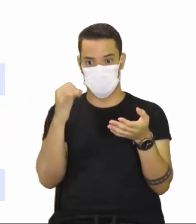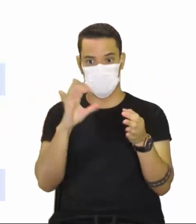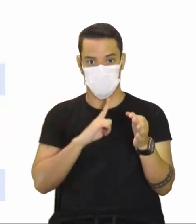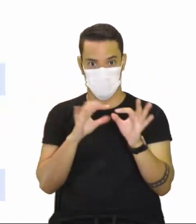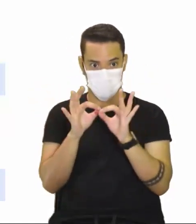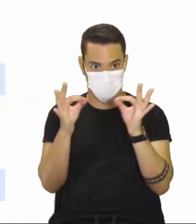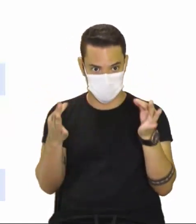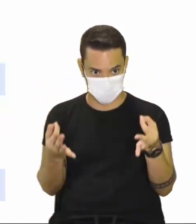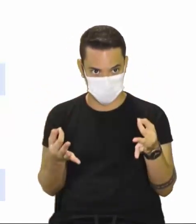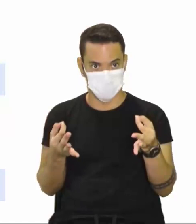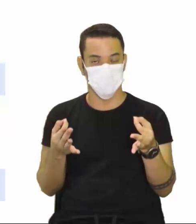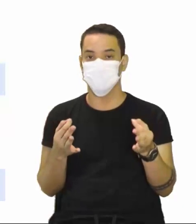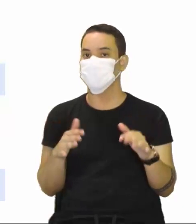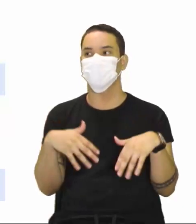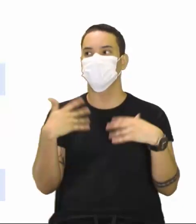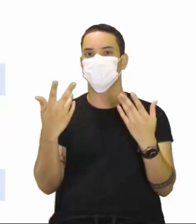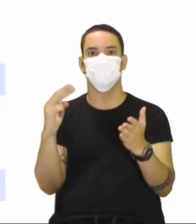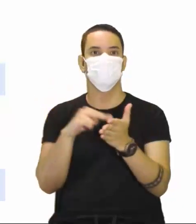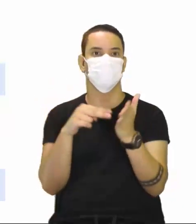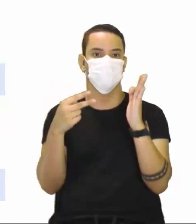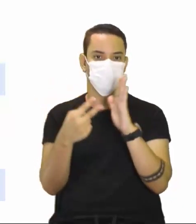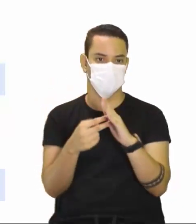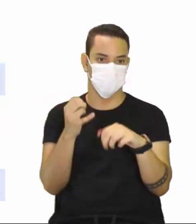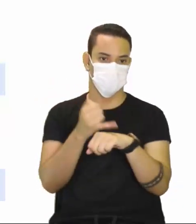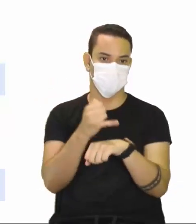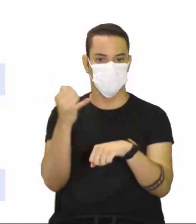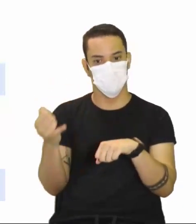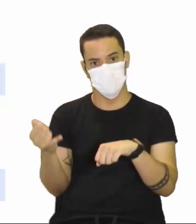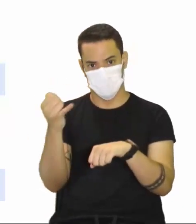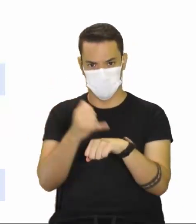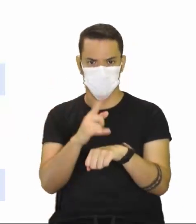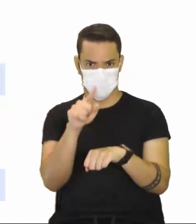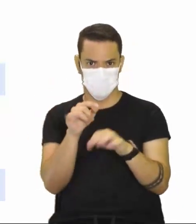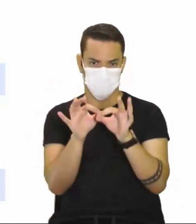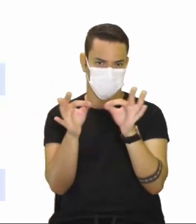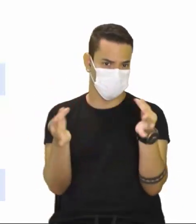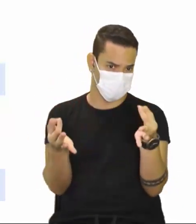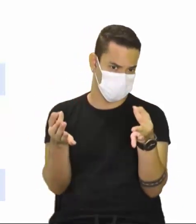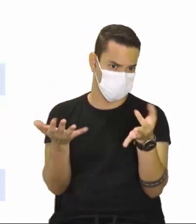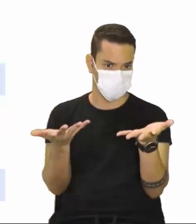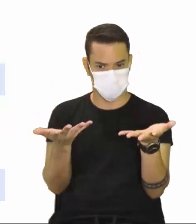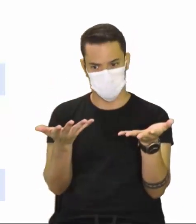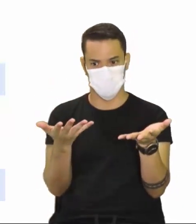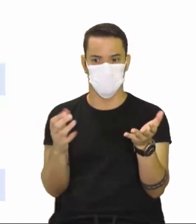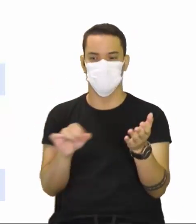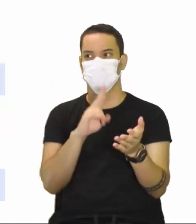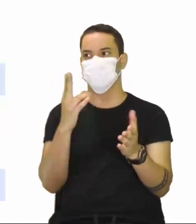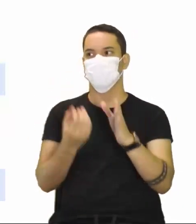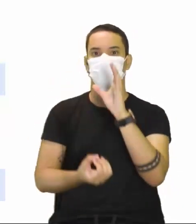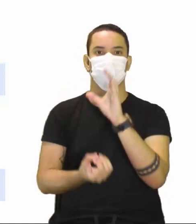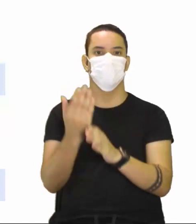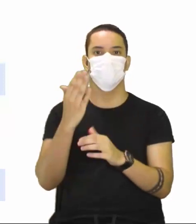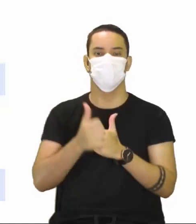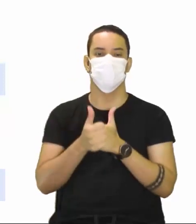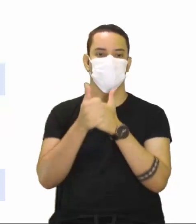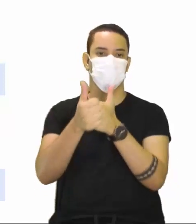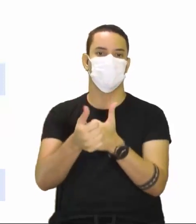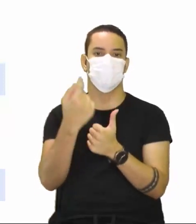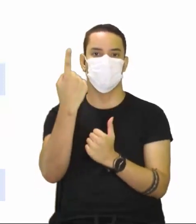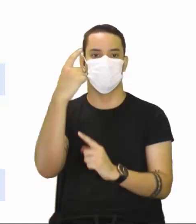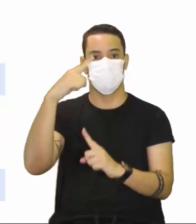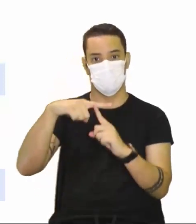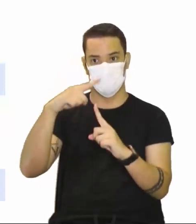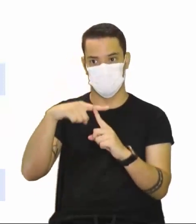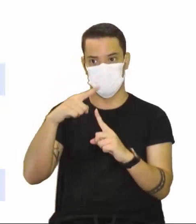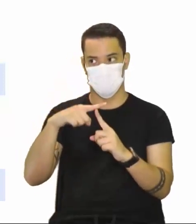simples, então ânion e cátion são simples, quer dizer, são íons formados por um só tipo